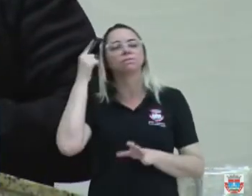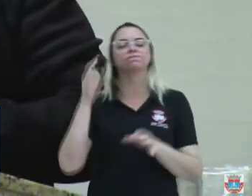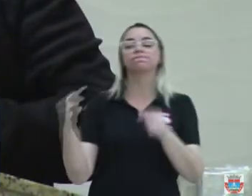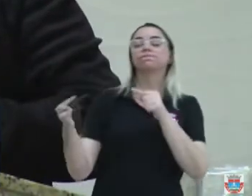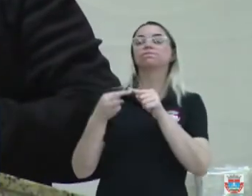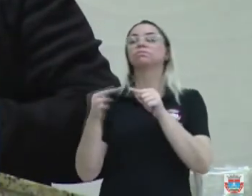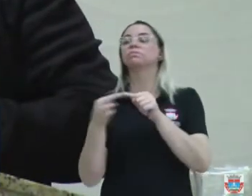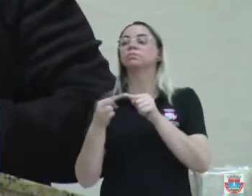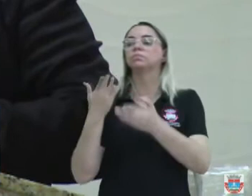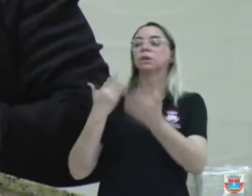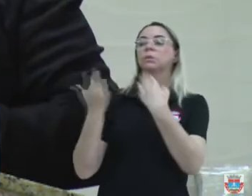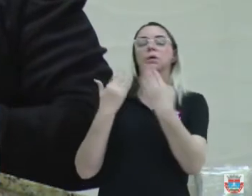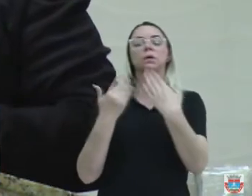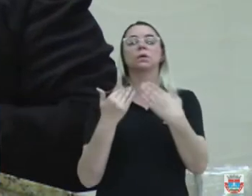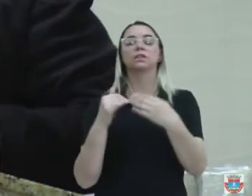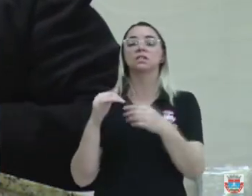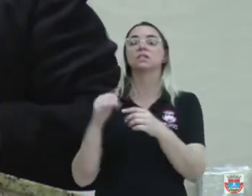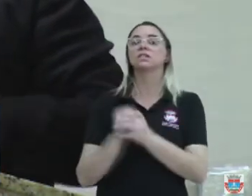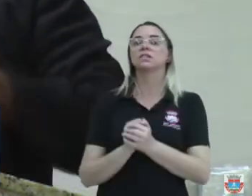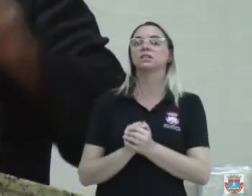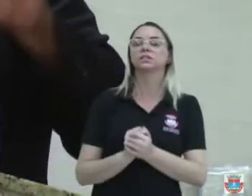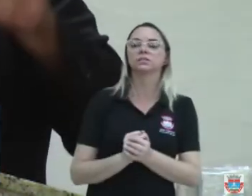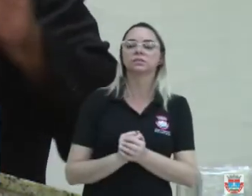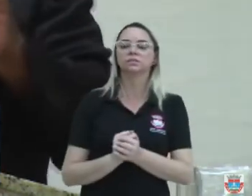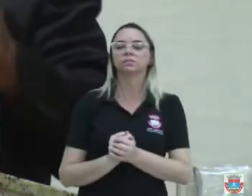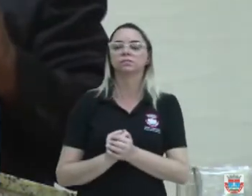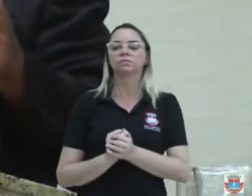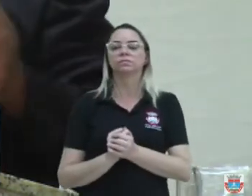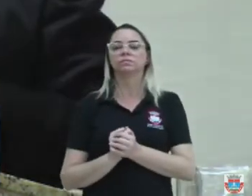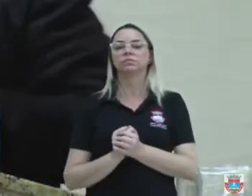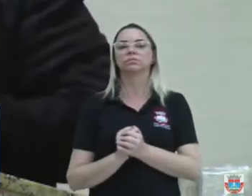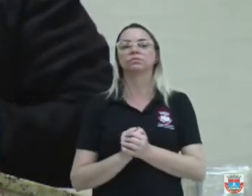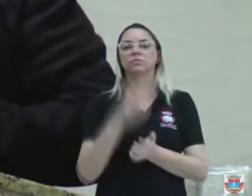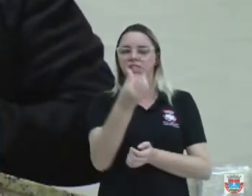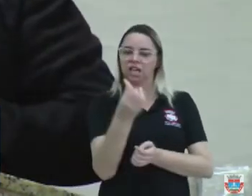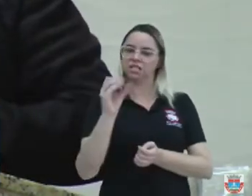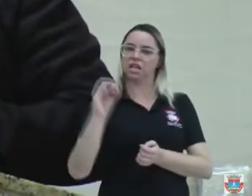Congresso, Senado, se deu o auxílio de 600.